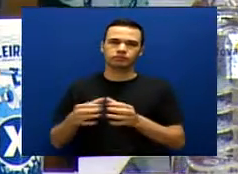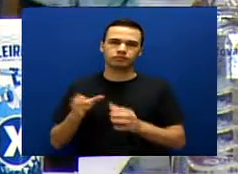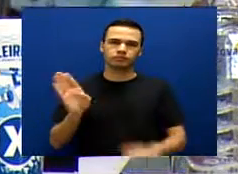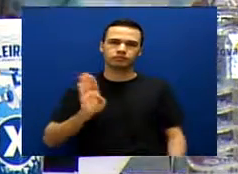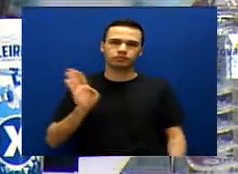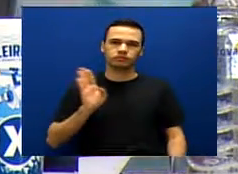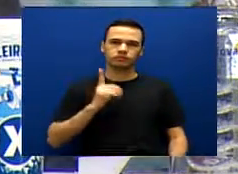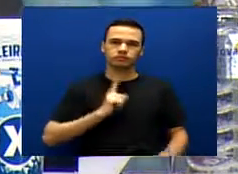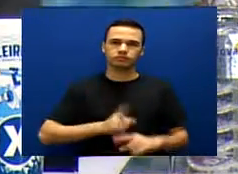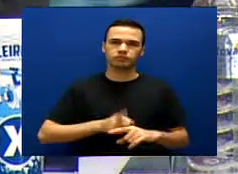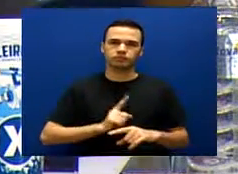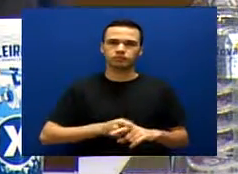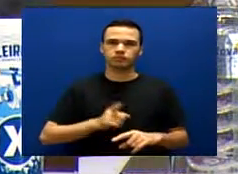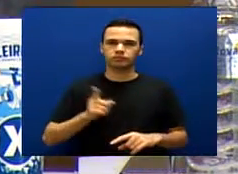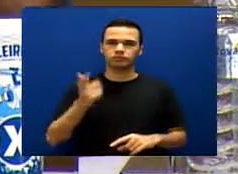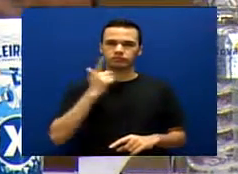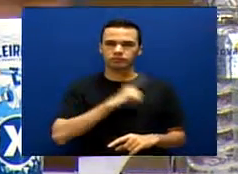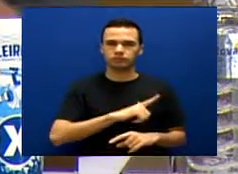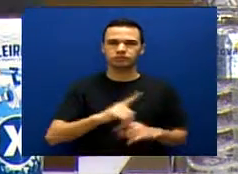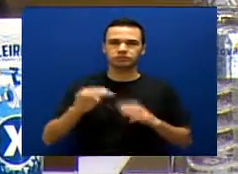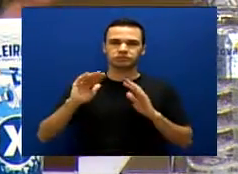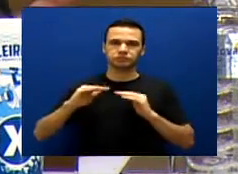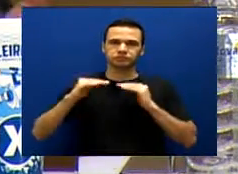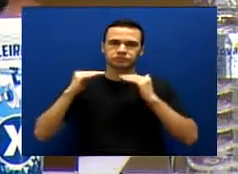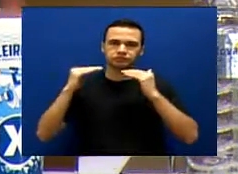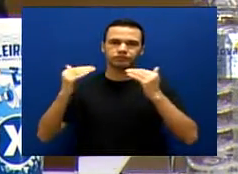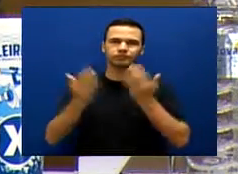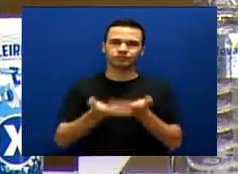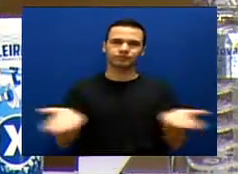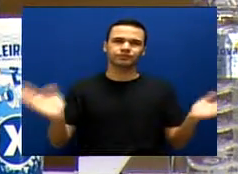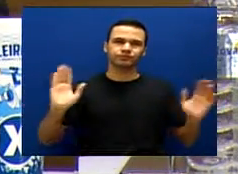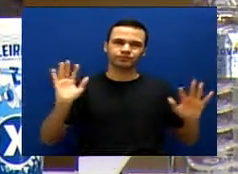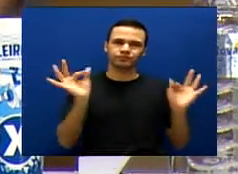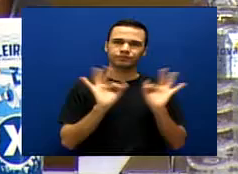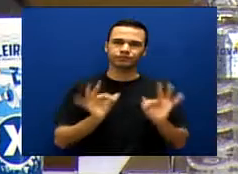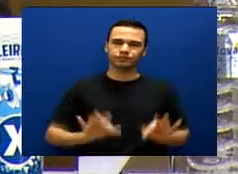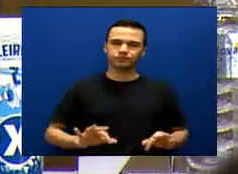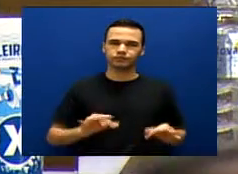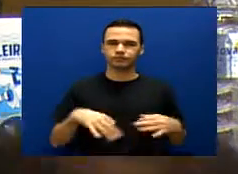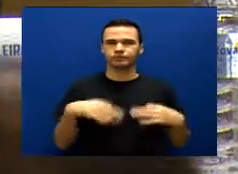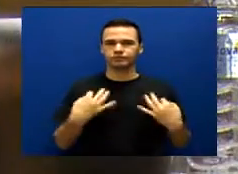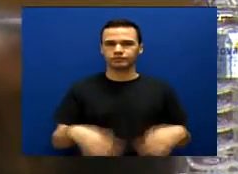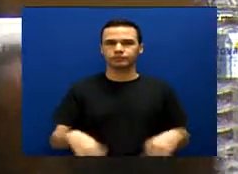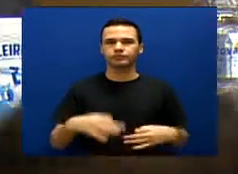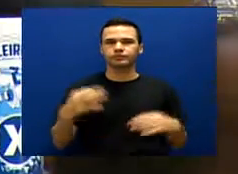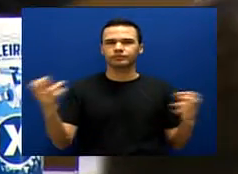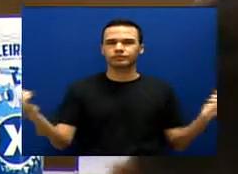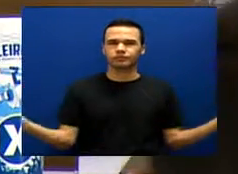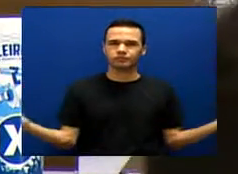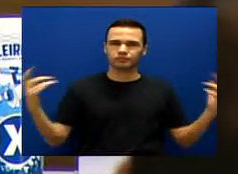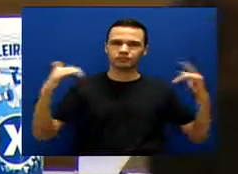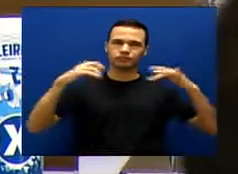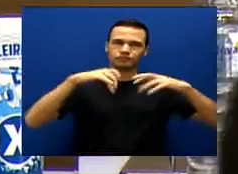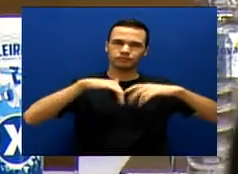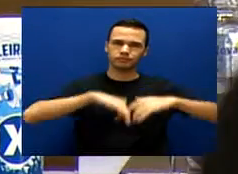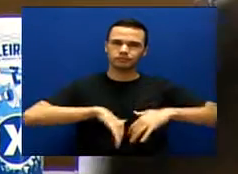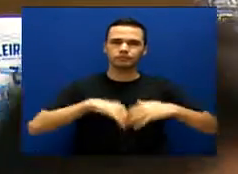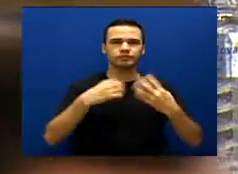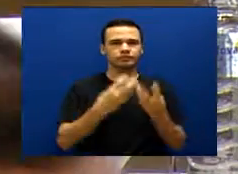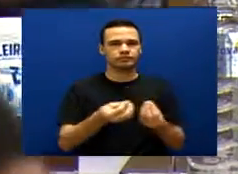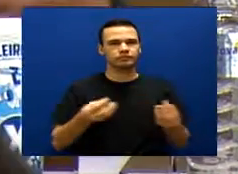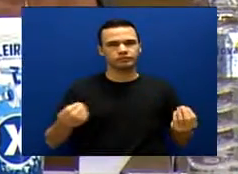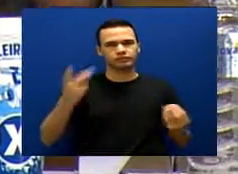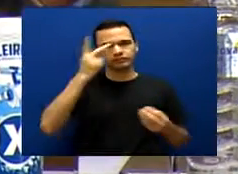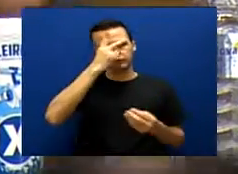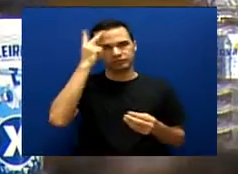Bento pelo acesso, com certeza, quem não ficou contente aqui em Sorocaba, né? Vai trazer mais público, vai trazer